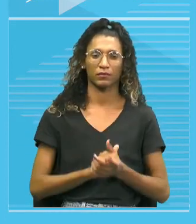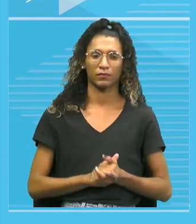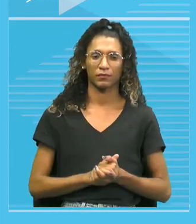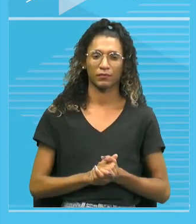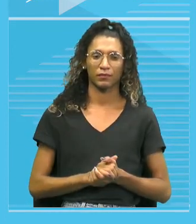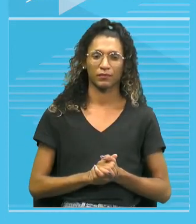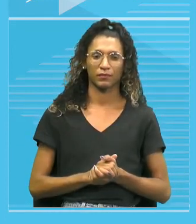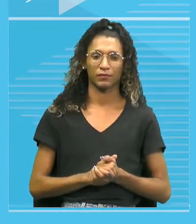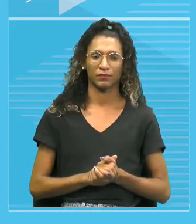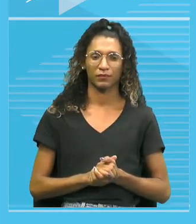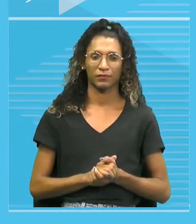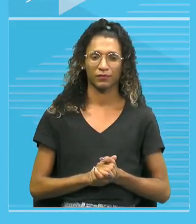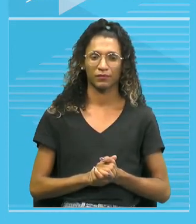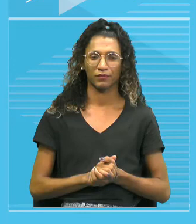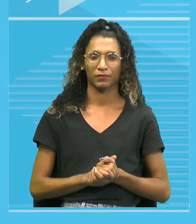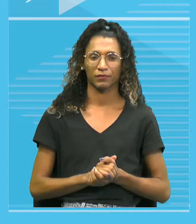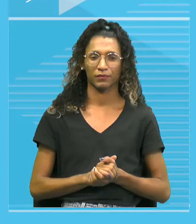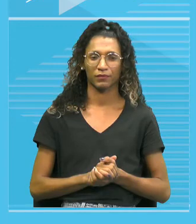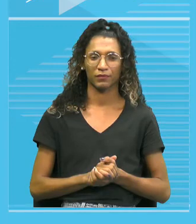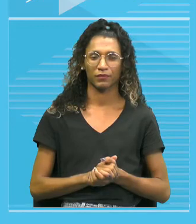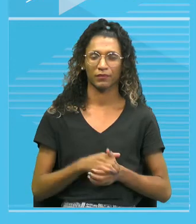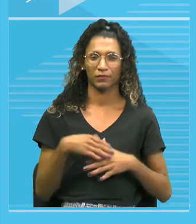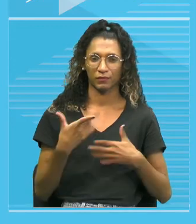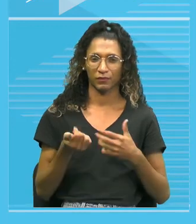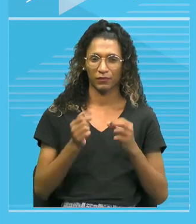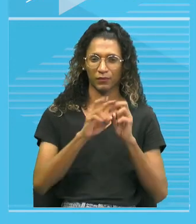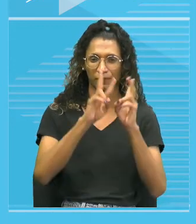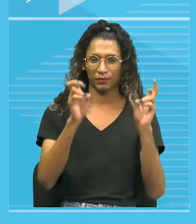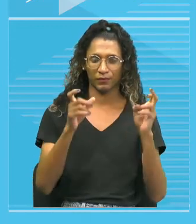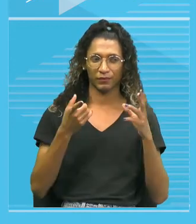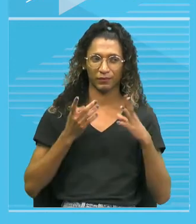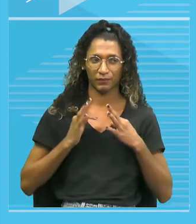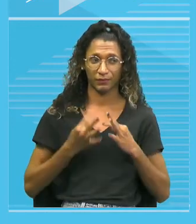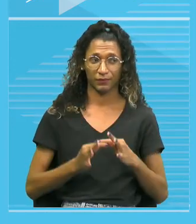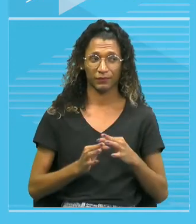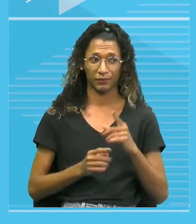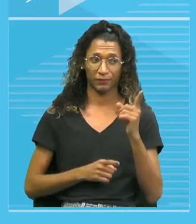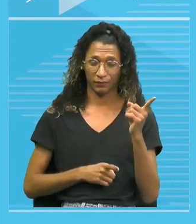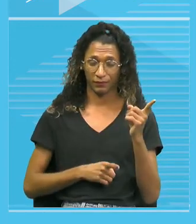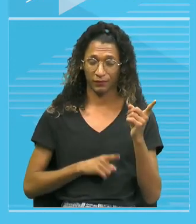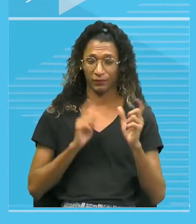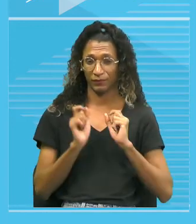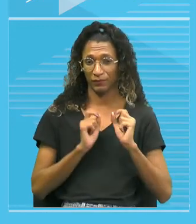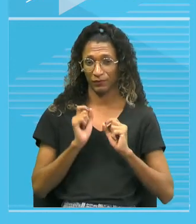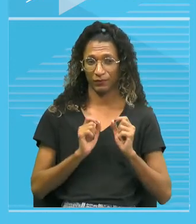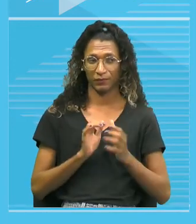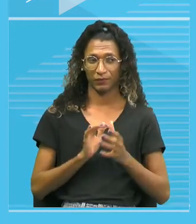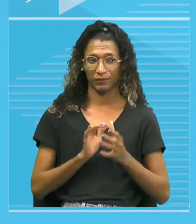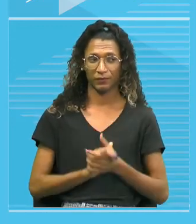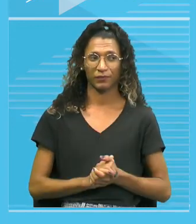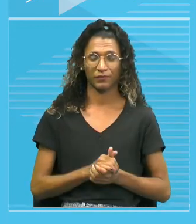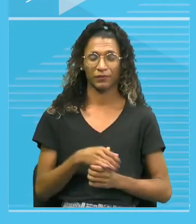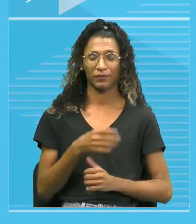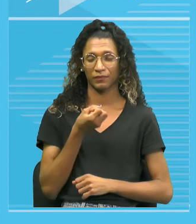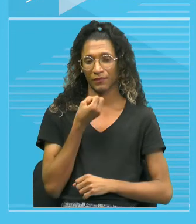claro que quando se fala de tecnologia, isso aqui são custos o quê, gente?